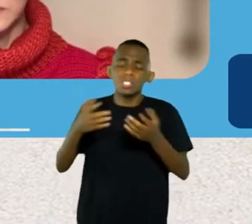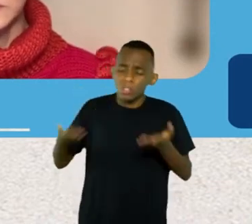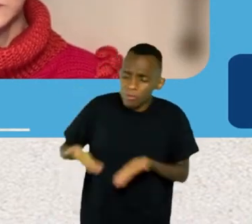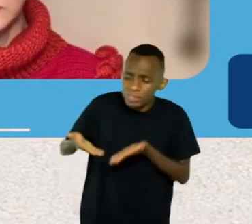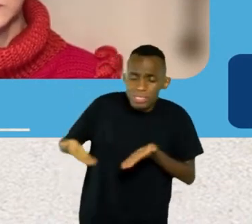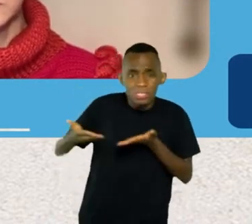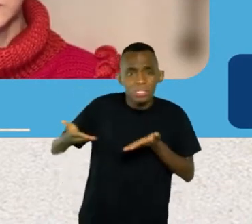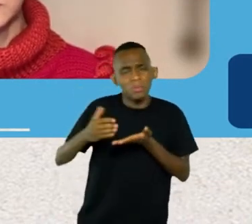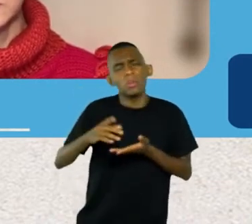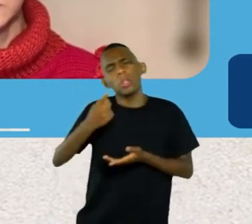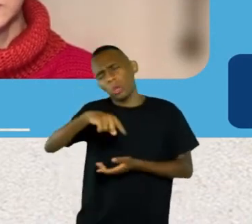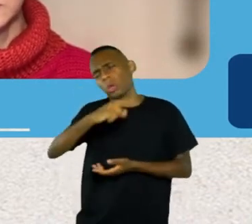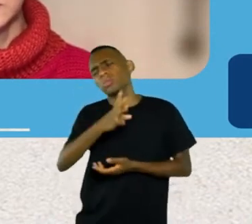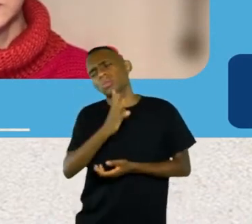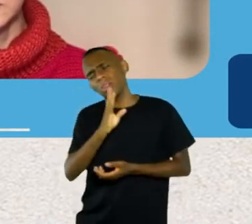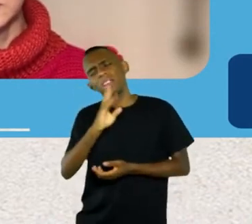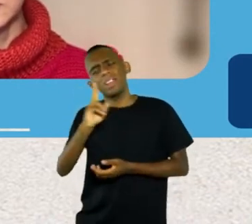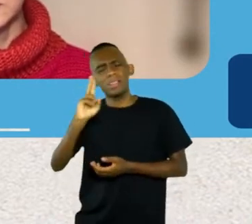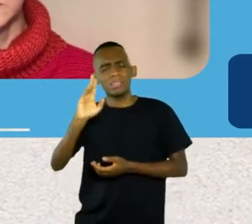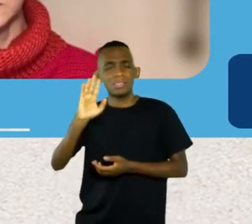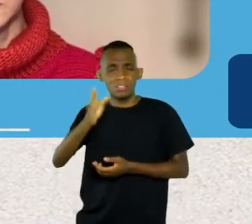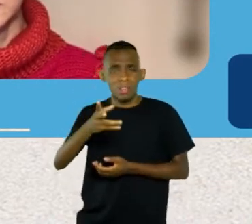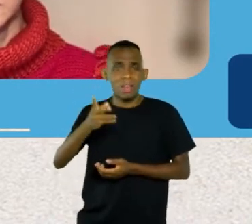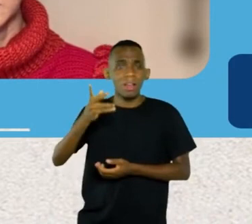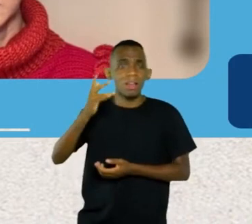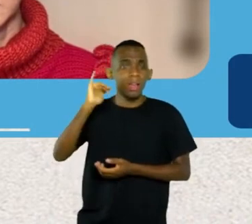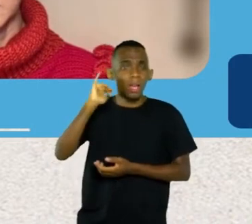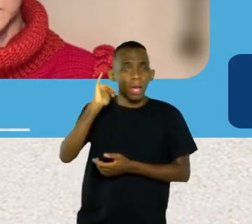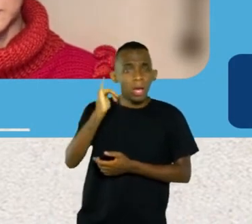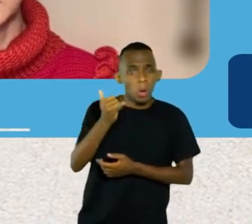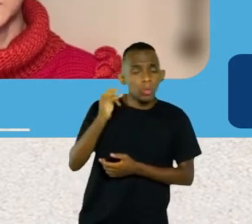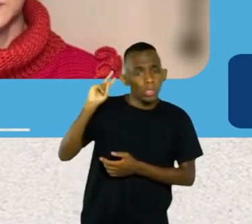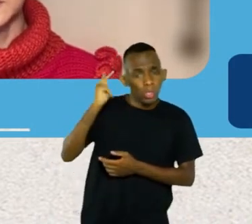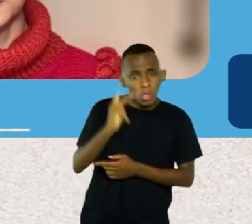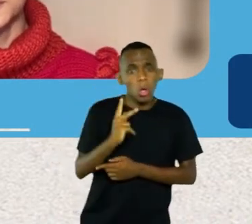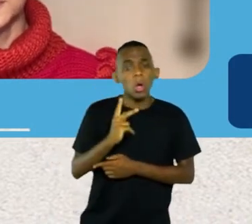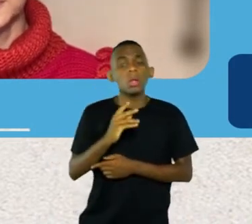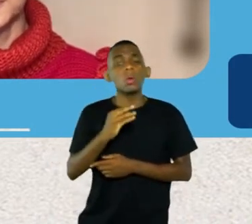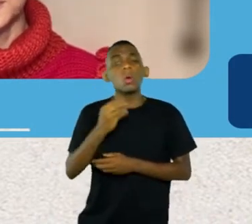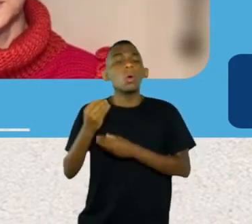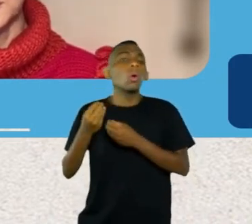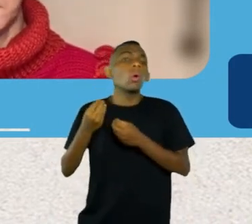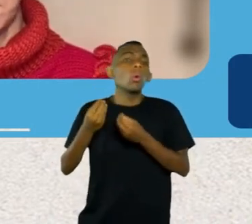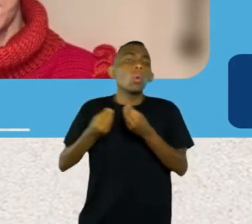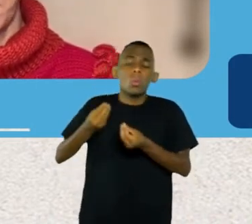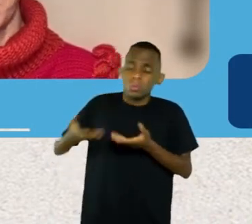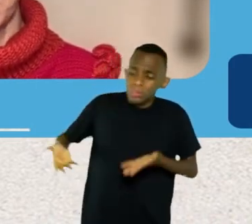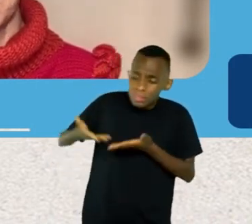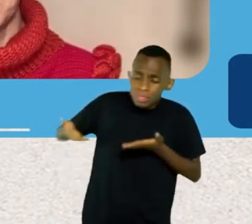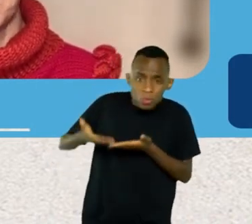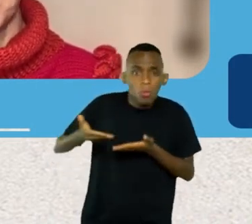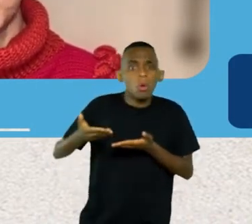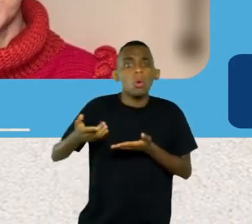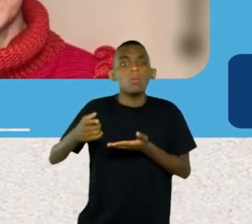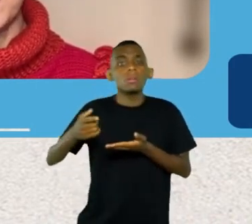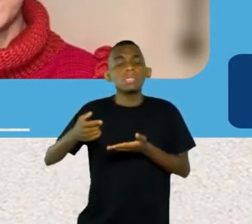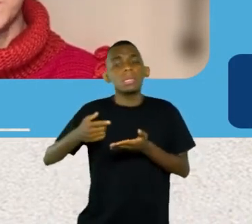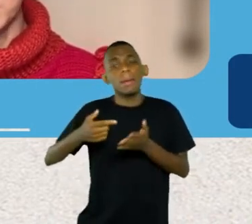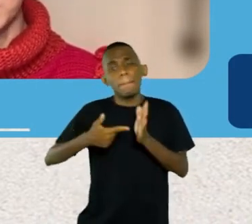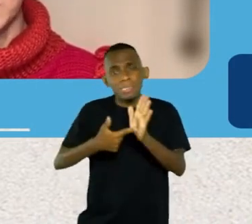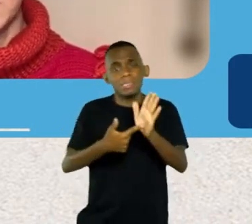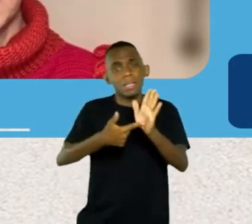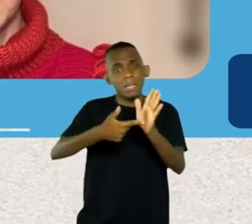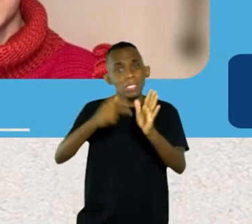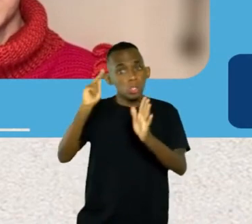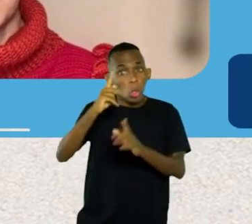quem acompanha, né? O que que te levou a revisitar essa história e trazer ela assim tão mais detalhada, né? E